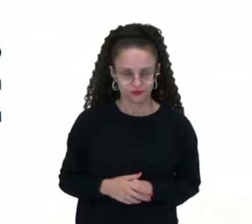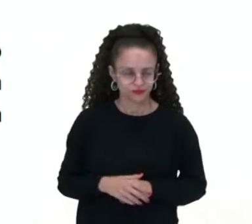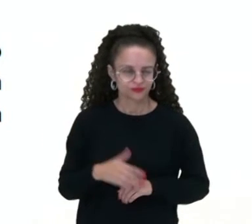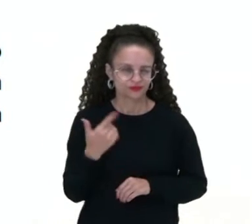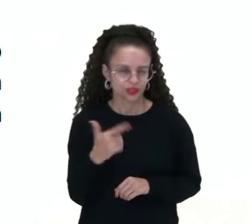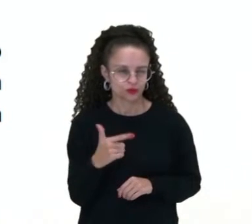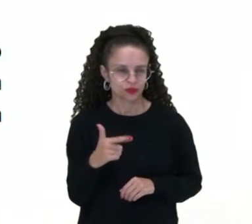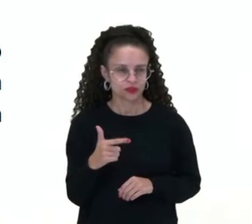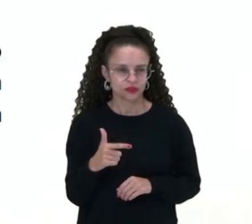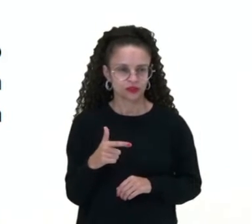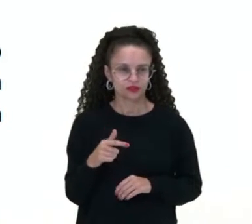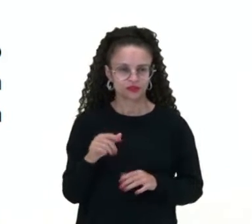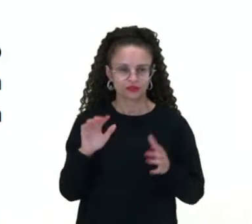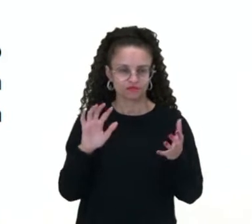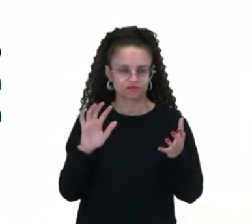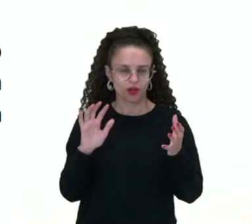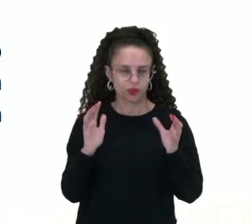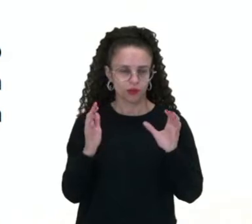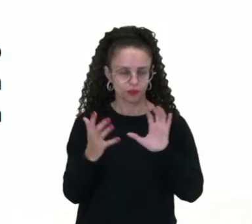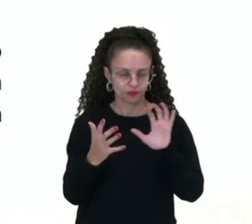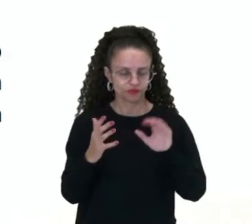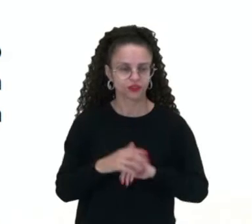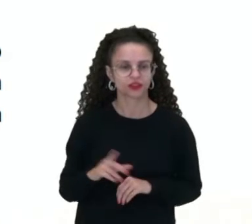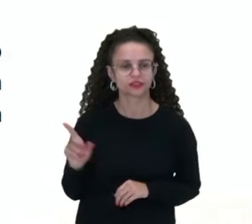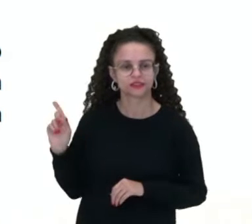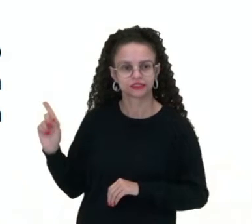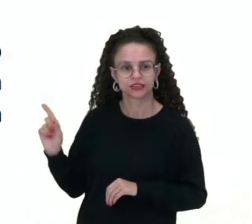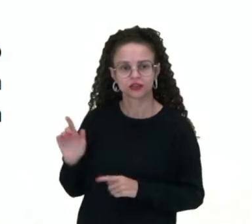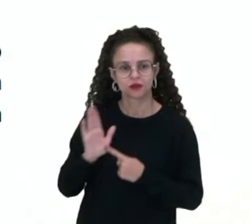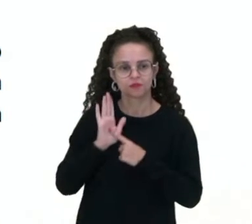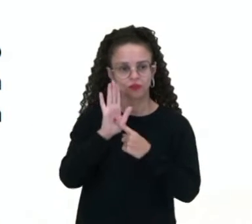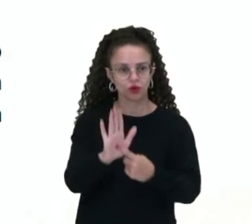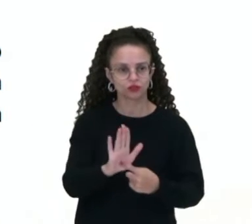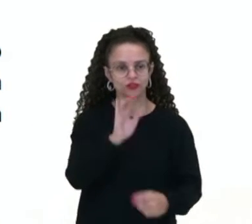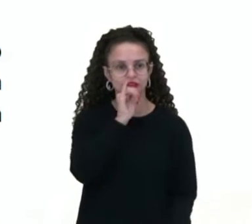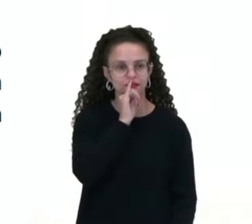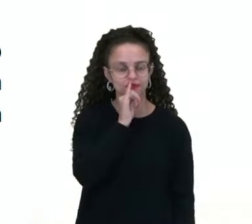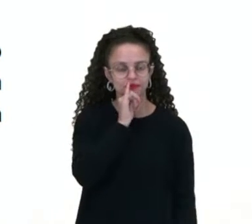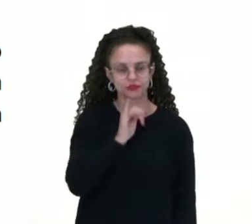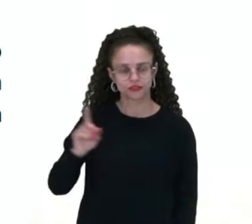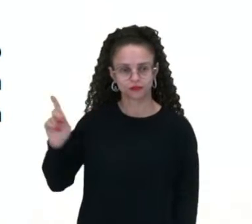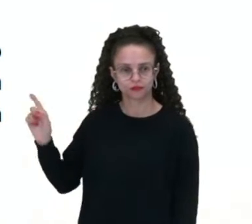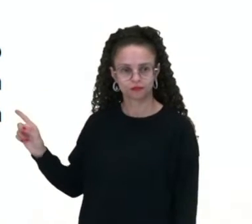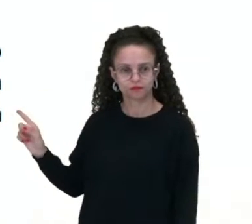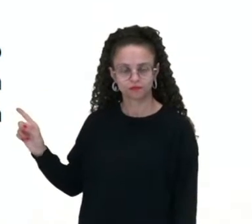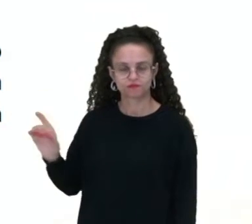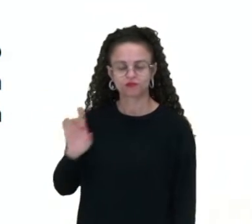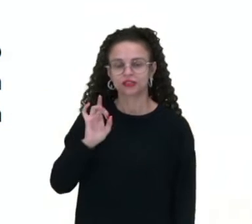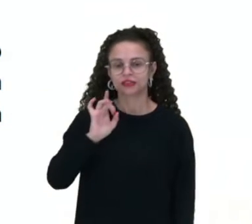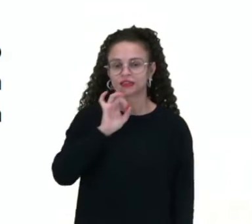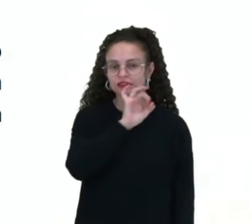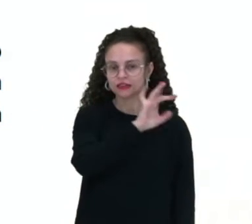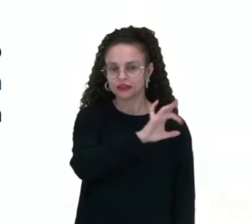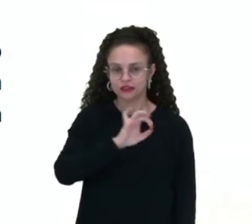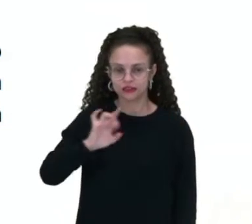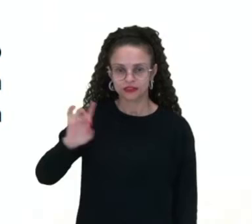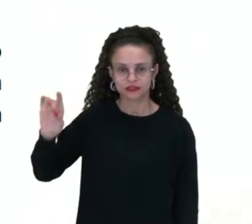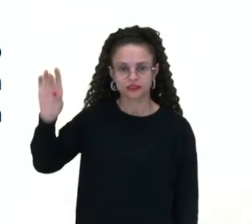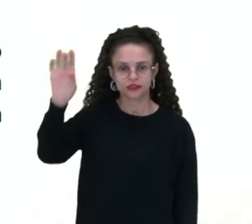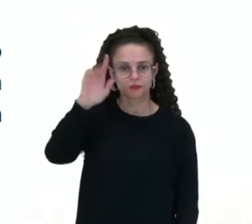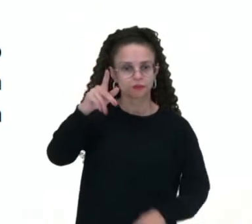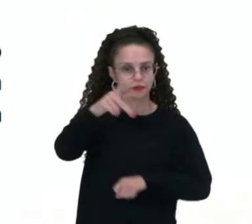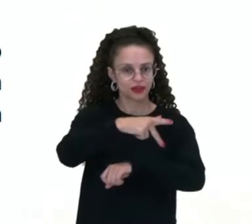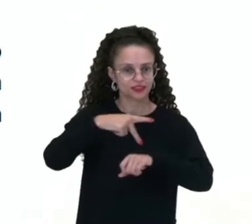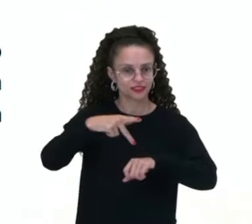uma distorção da forma. Ele vai mostrar então que nesse caso, cada país de acordo com o número da população.